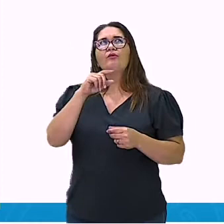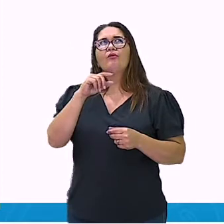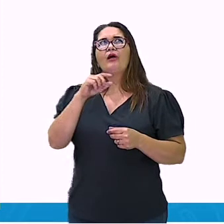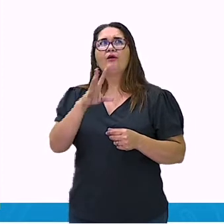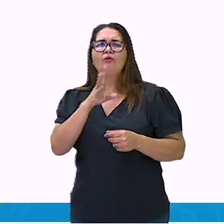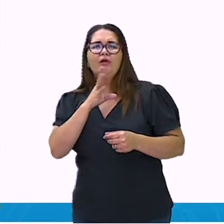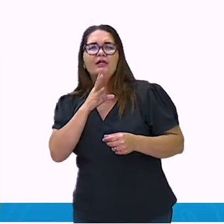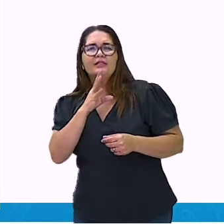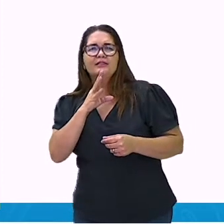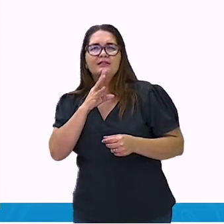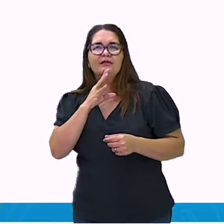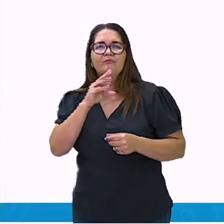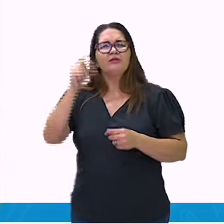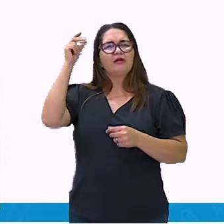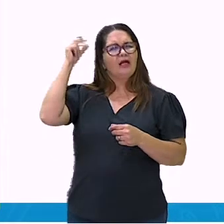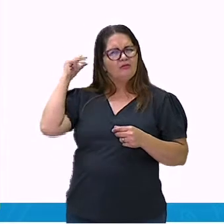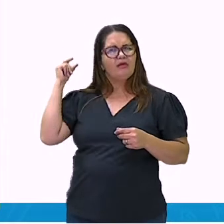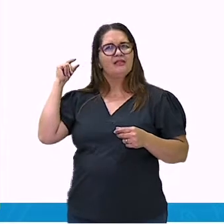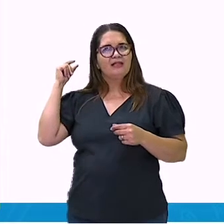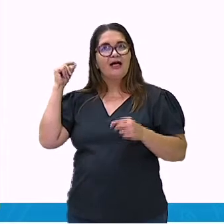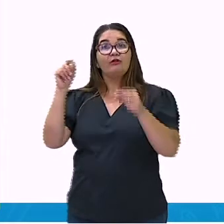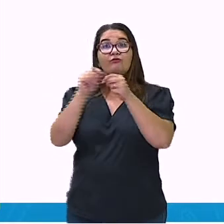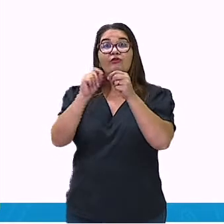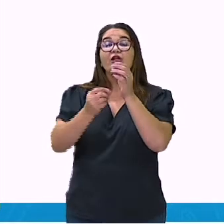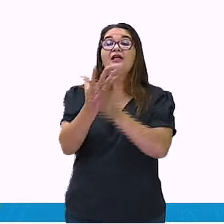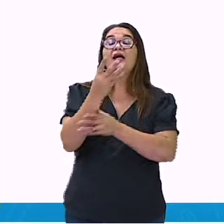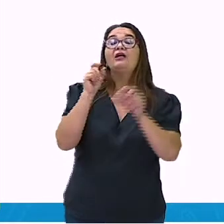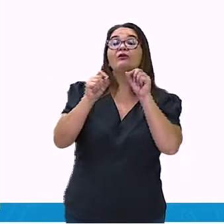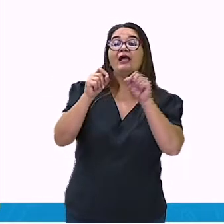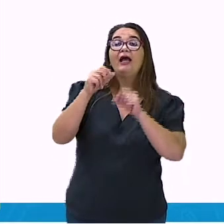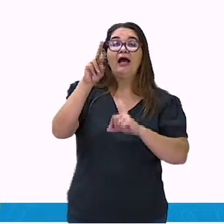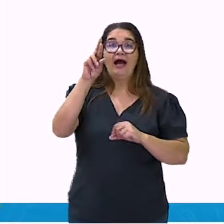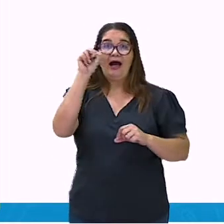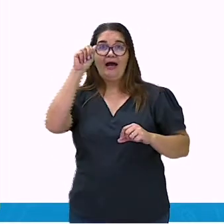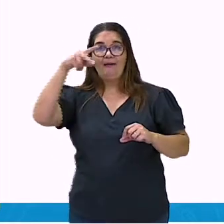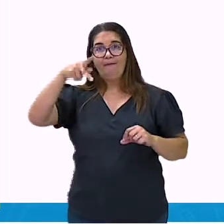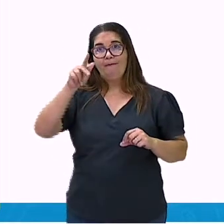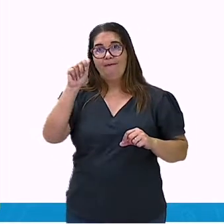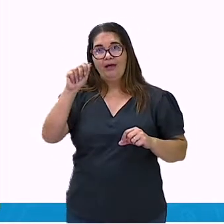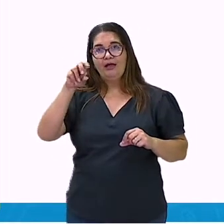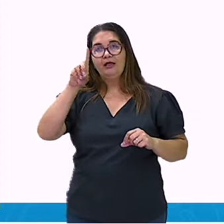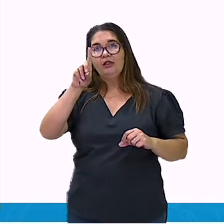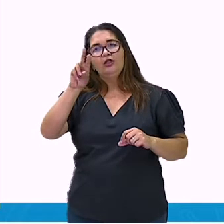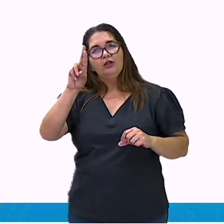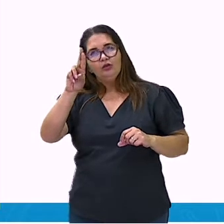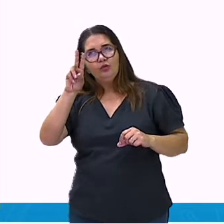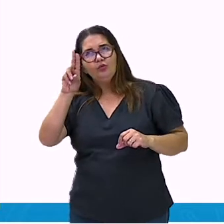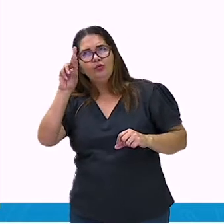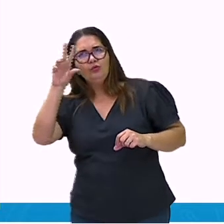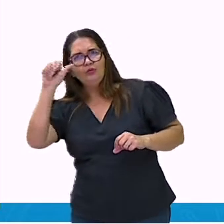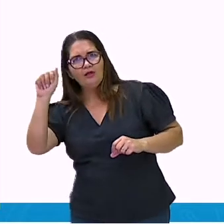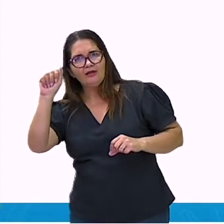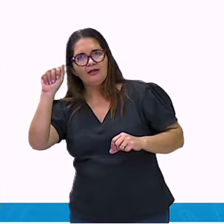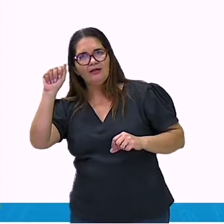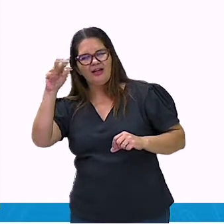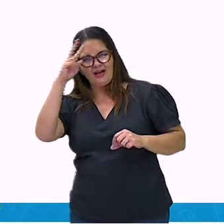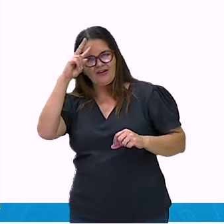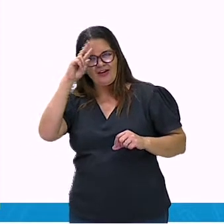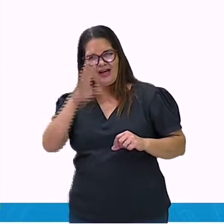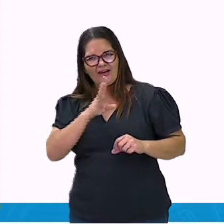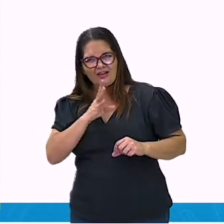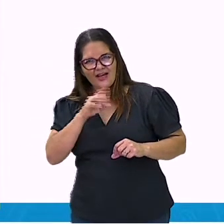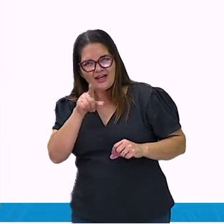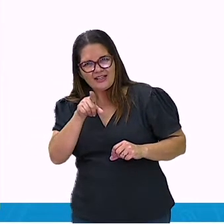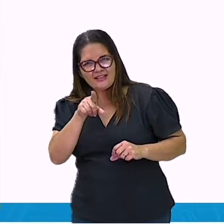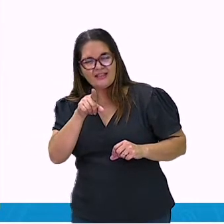Surgiu lá e nós ainda encontramos nos mercados, até no supermercado. Esse local aqui do